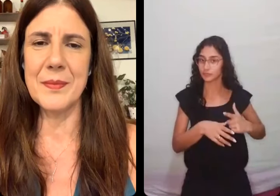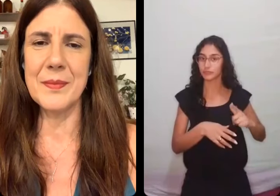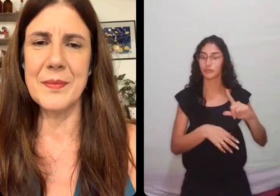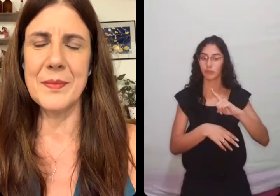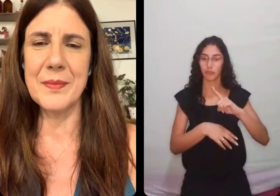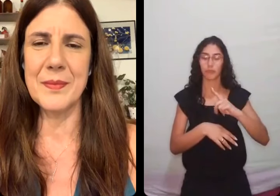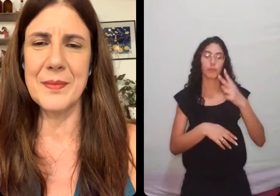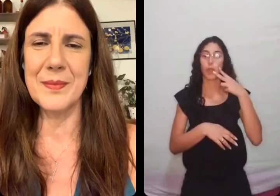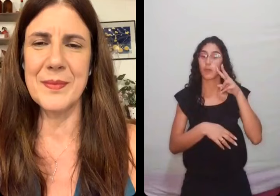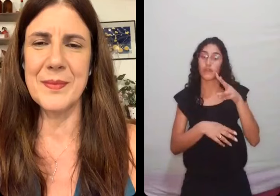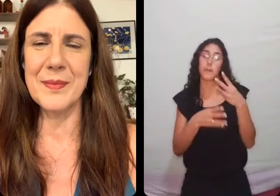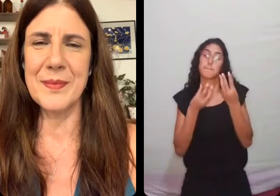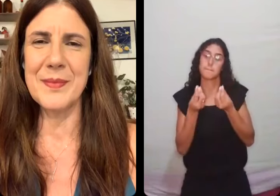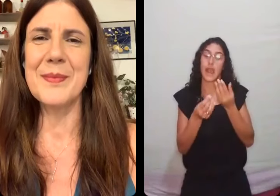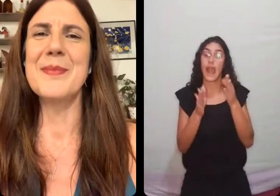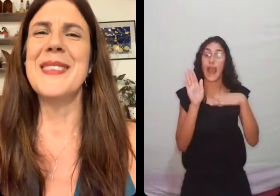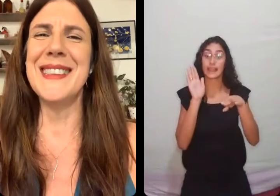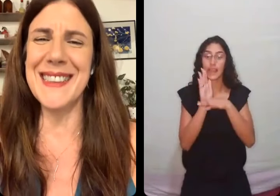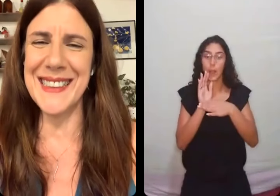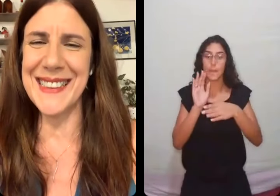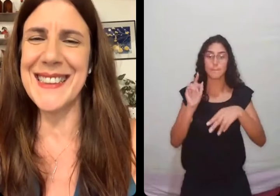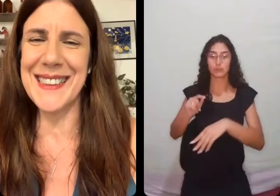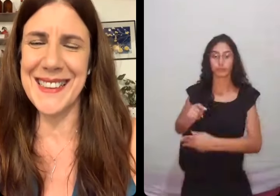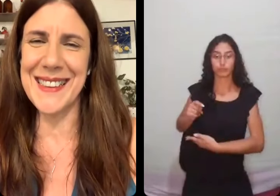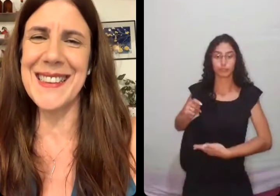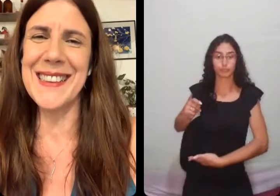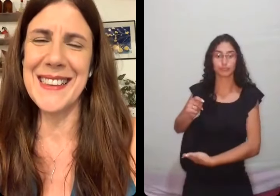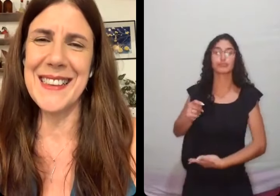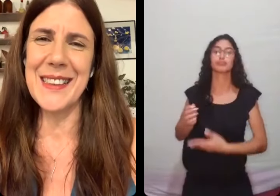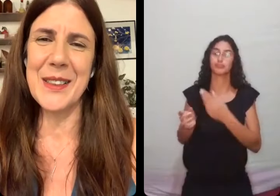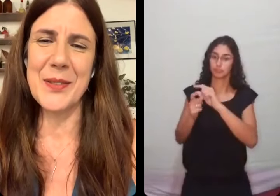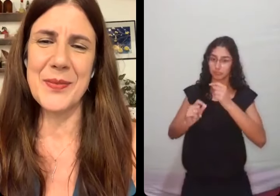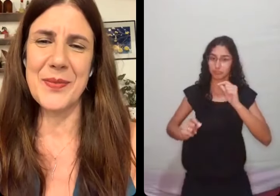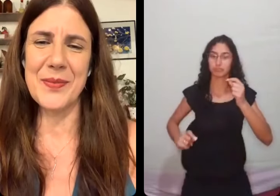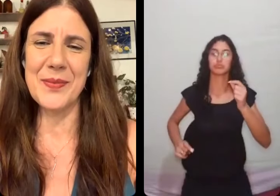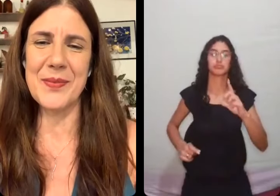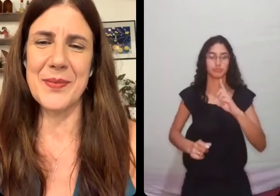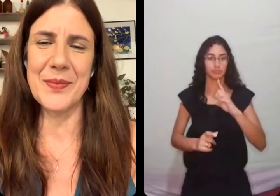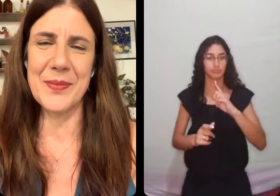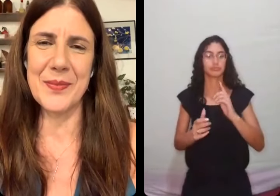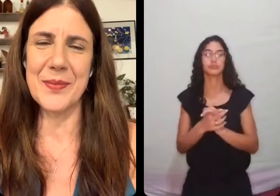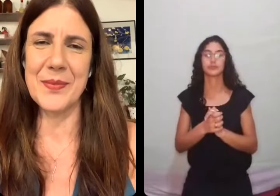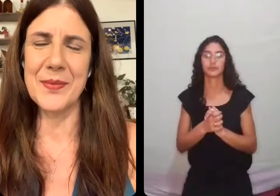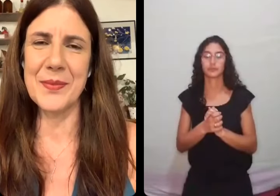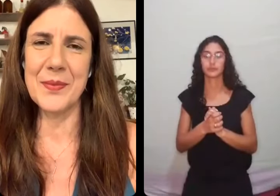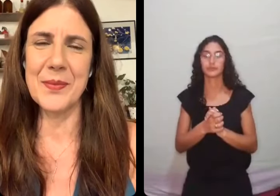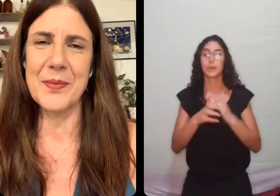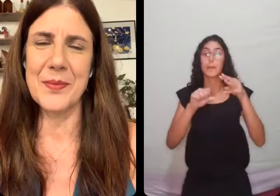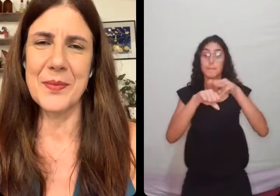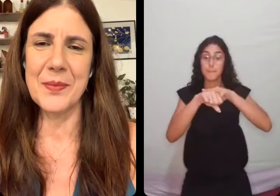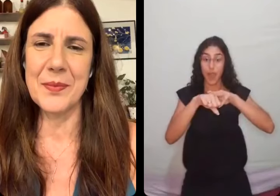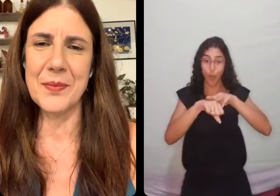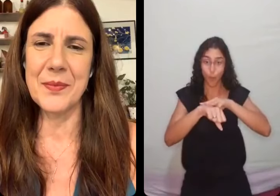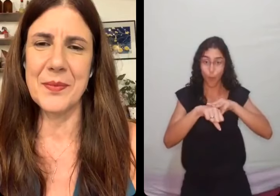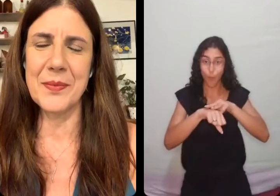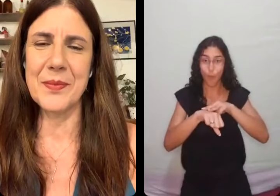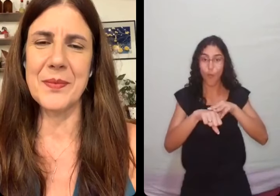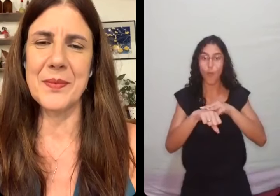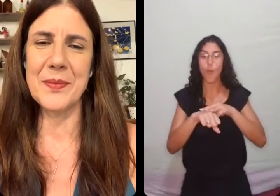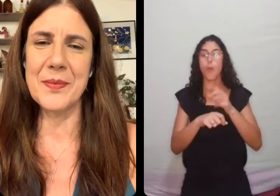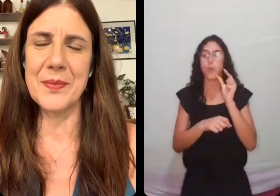mas ele tá indo até a cintura, viu, Jussara? Tá bem grande. É castanho, castanho um pouco loiro nas